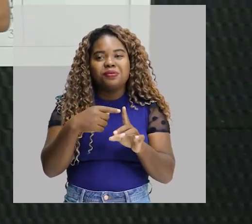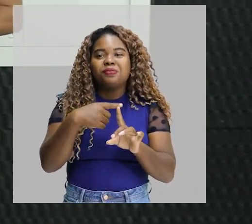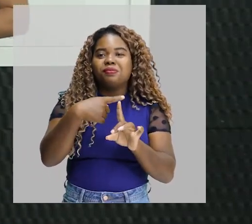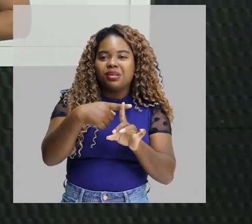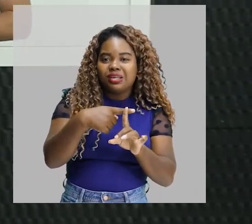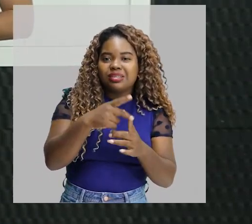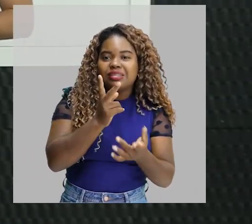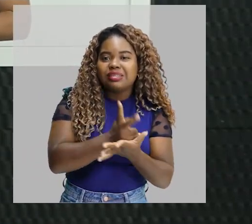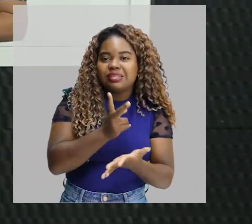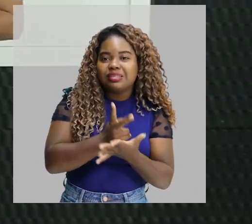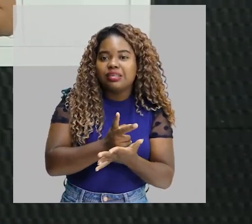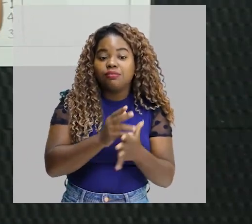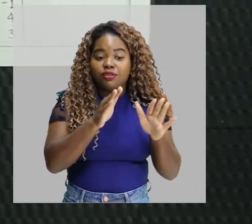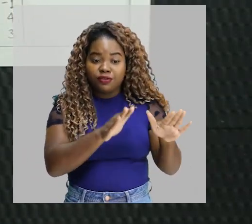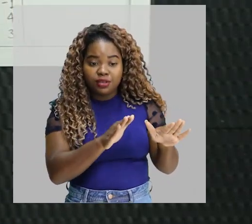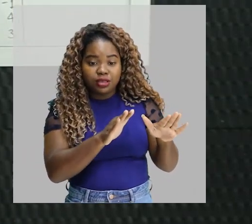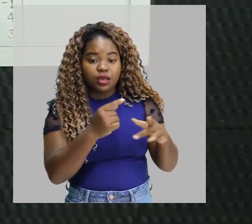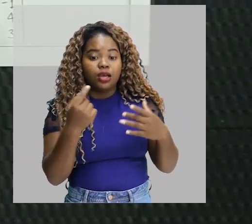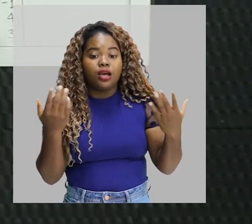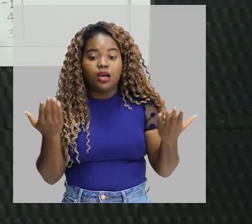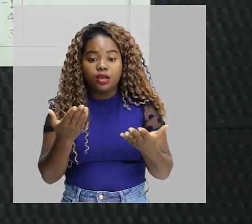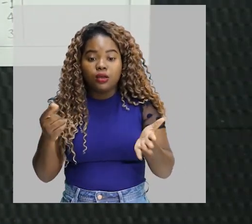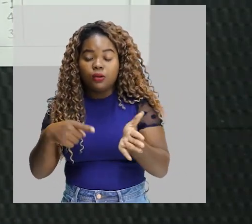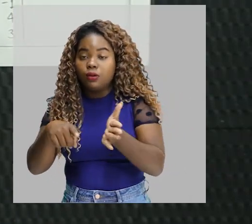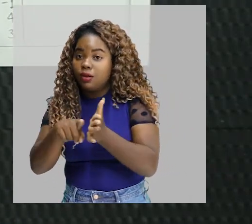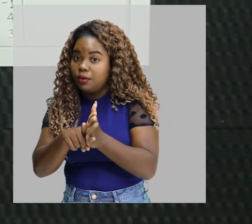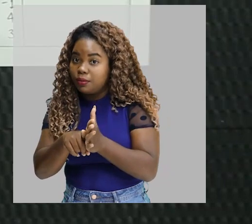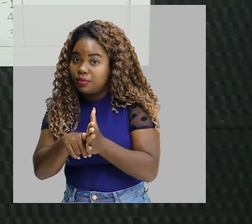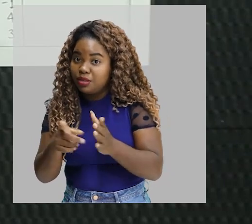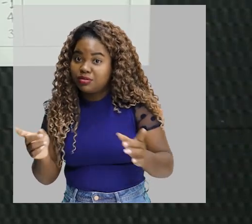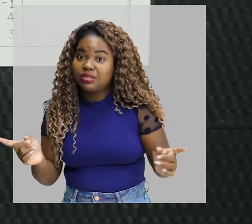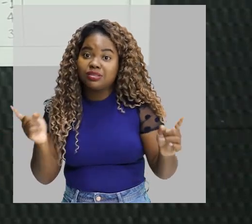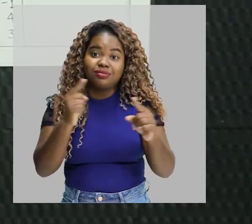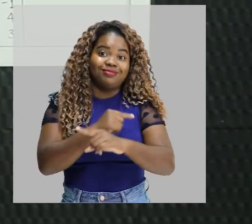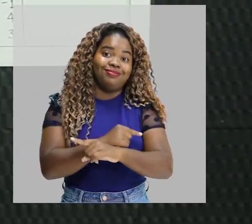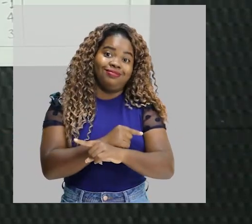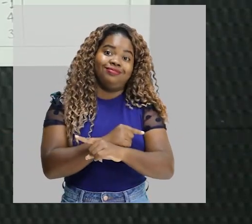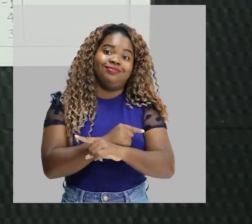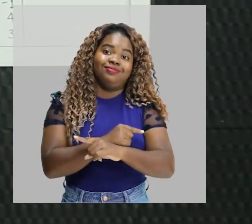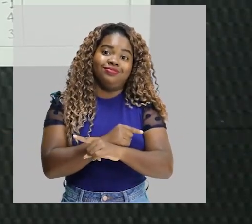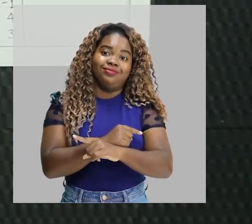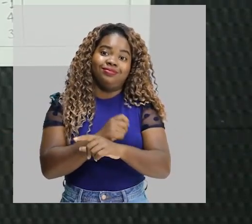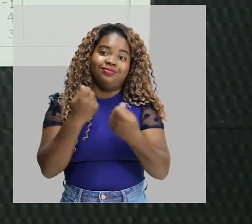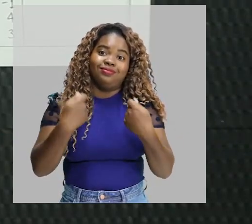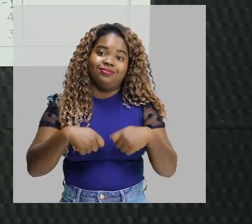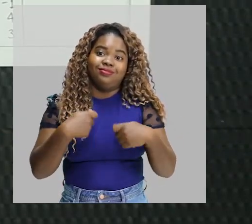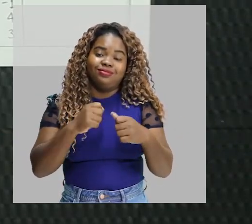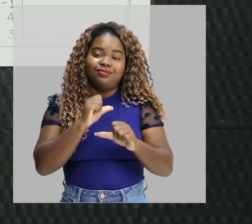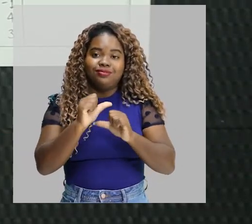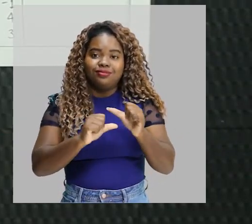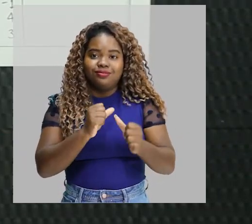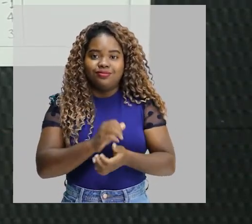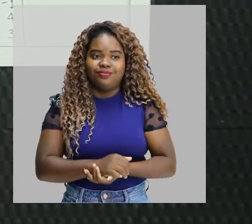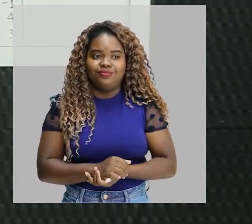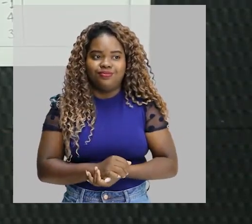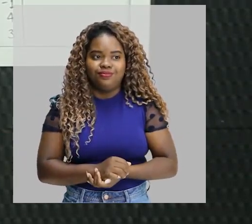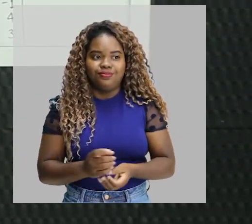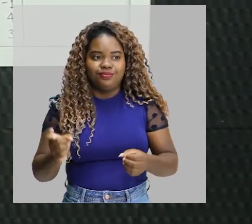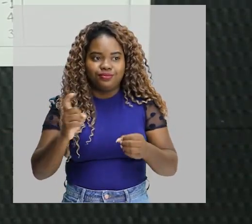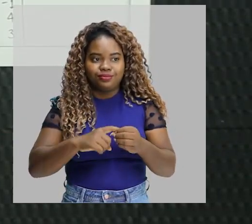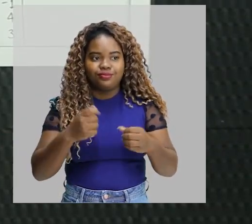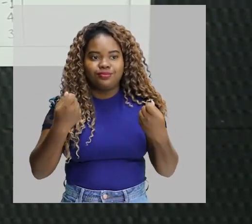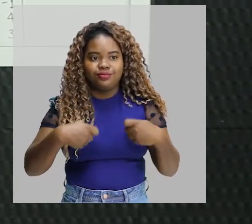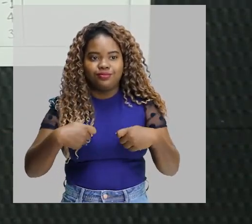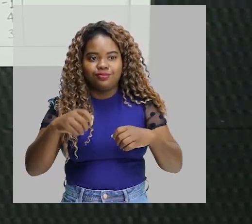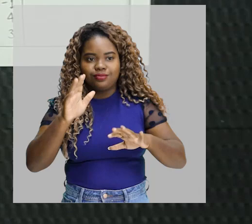Conserva o sinal tá agora o menos antes de composto oposto você vai ter que mudar o sinal então nessa volta que